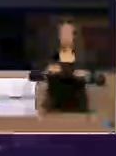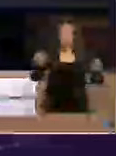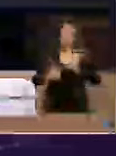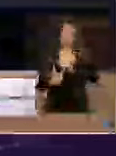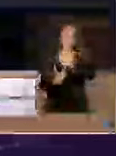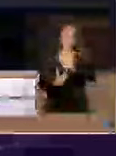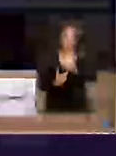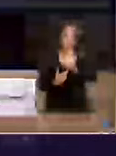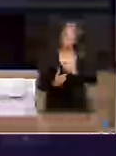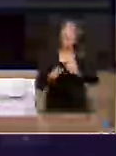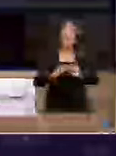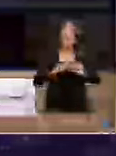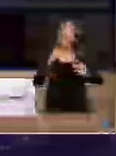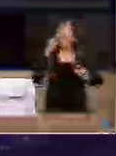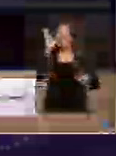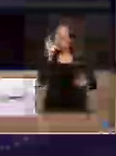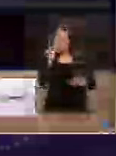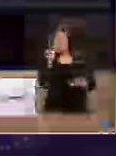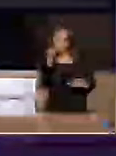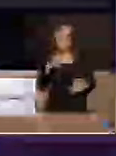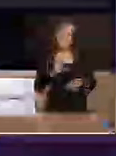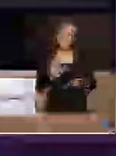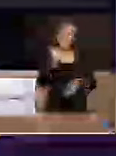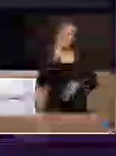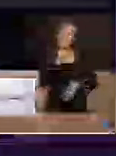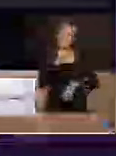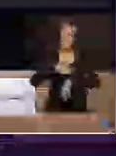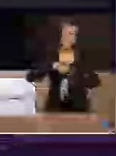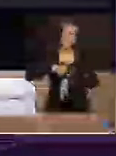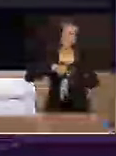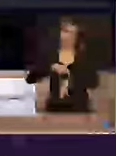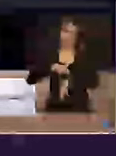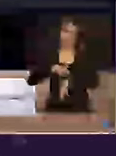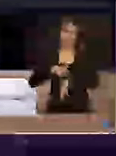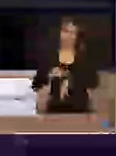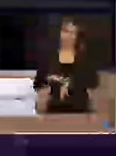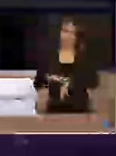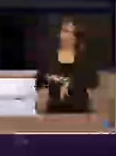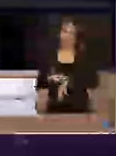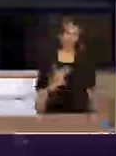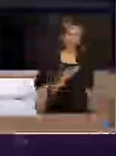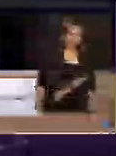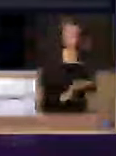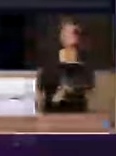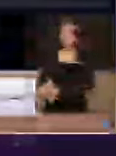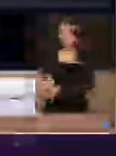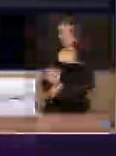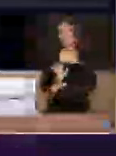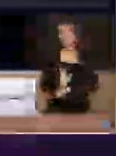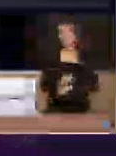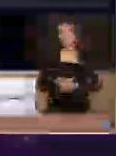do material da senhora para verificação, mas é porque, infelizmente, eu não posso deixar passar desse tempo determinado,